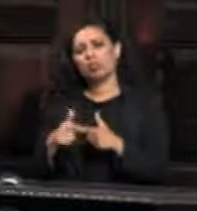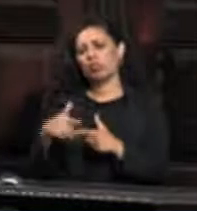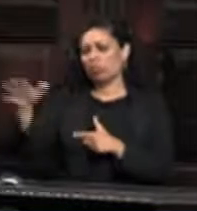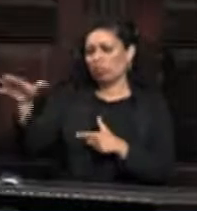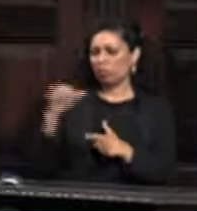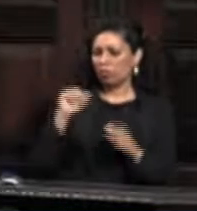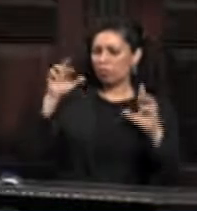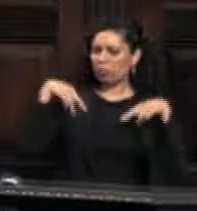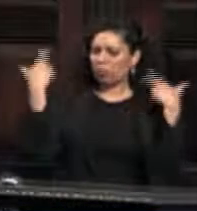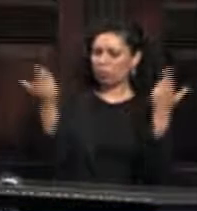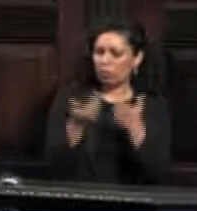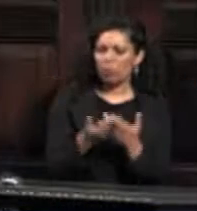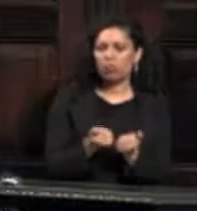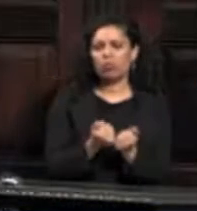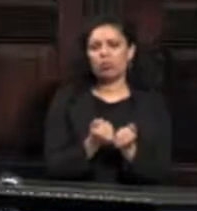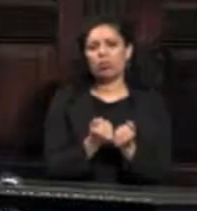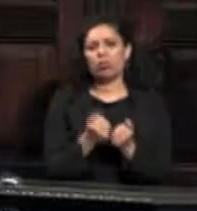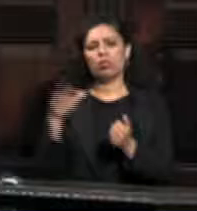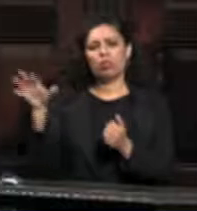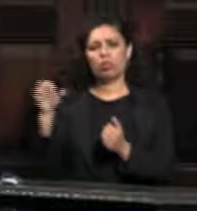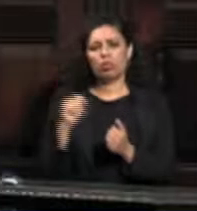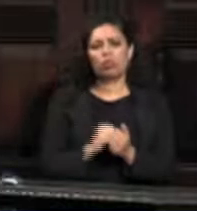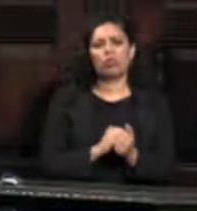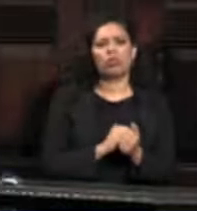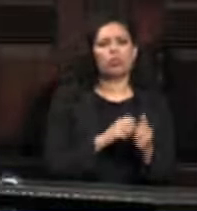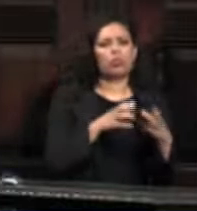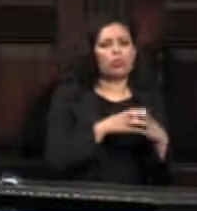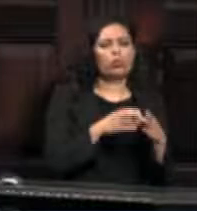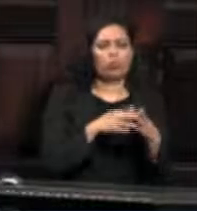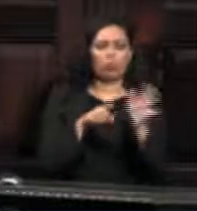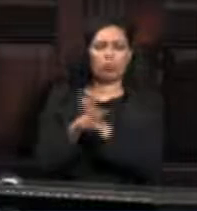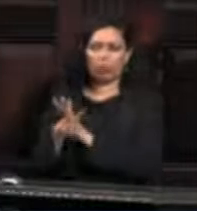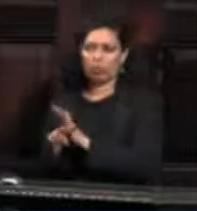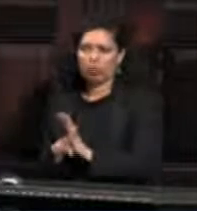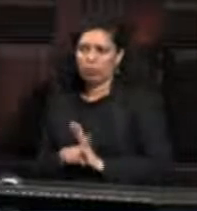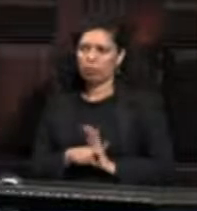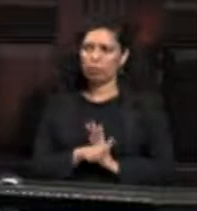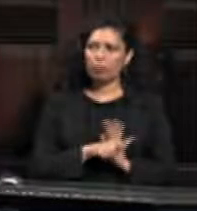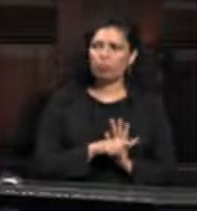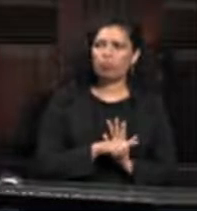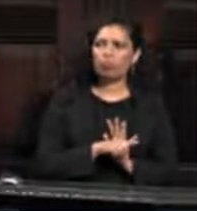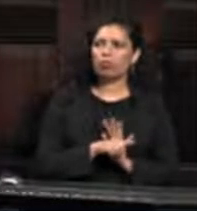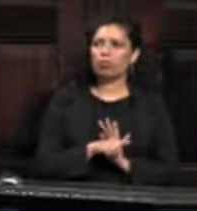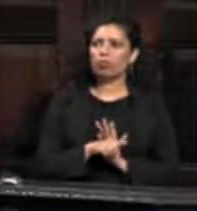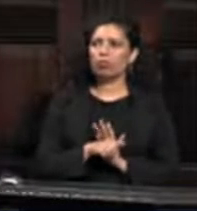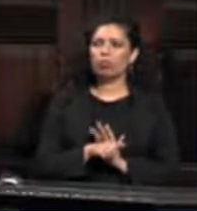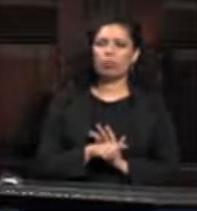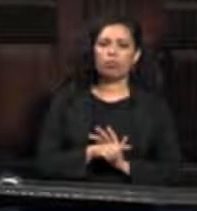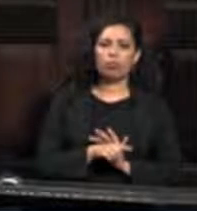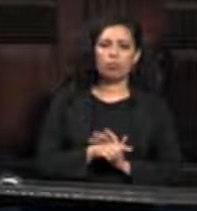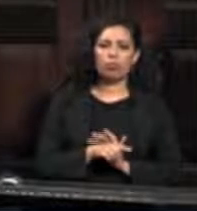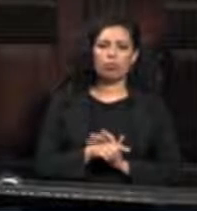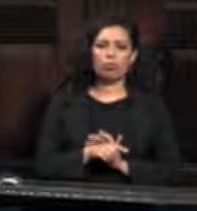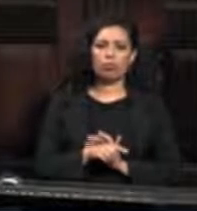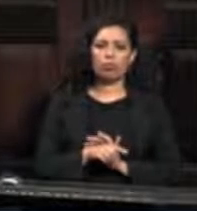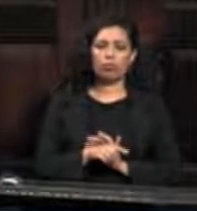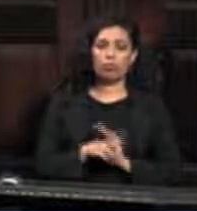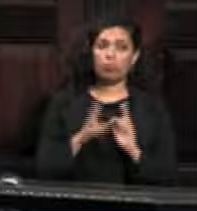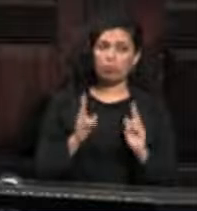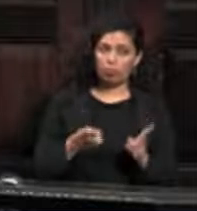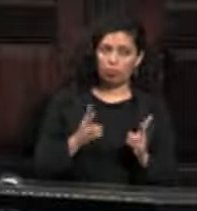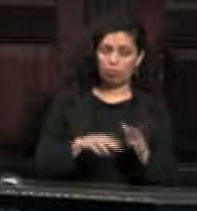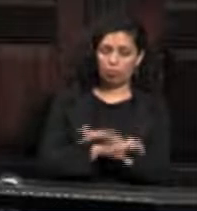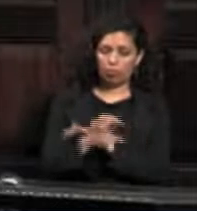audiência pública, chamou inclusive o contraditório para que pudesse ser debatido, e a CADEG sempre fugiu desse